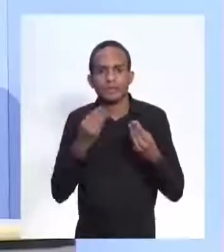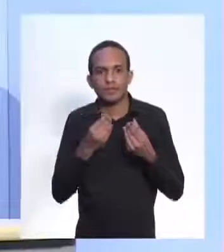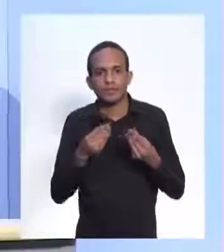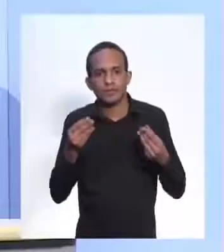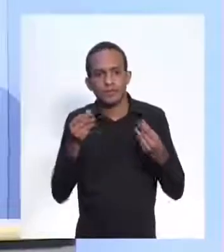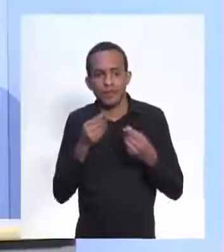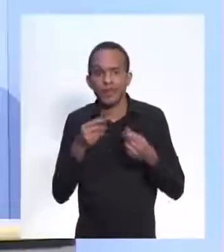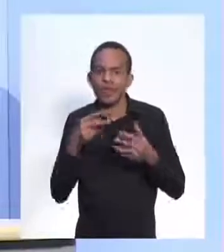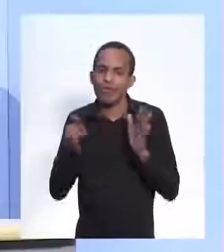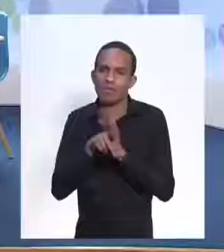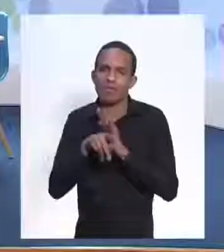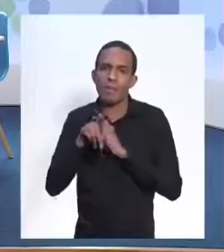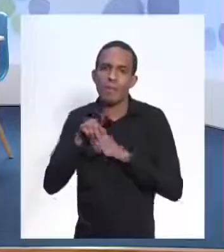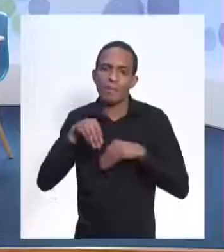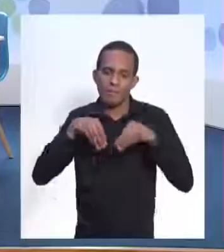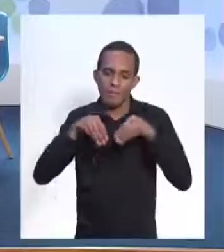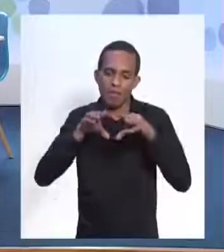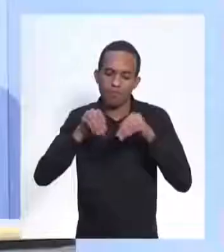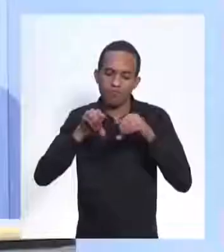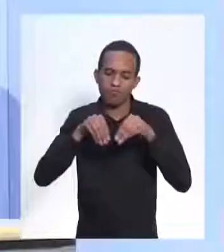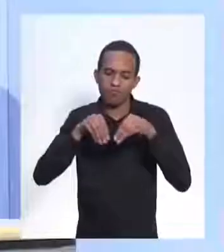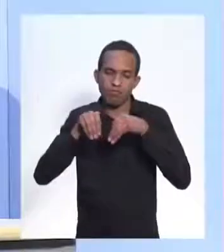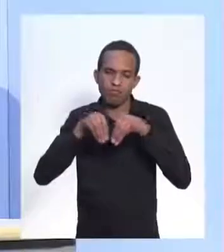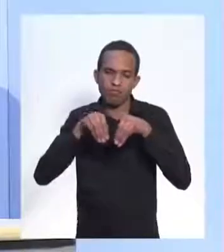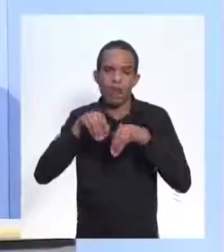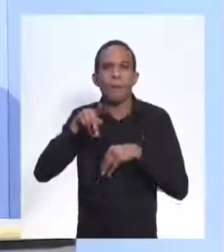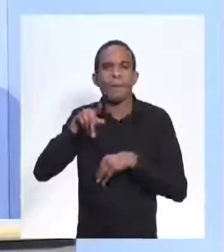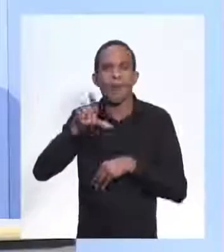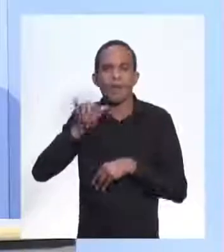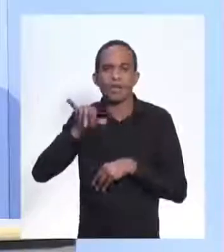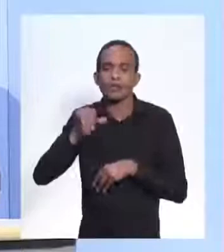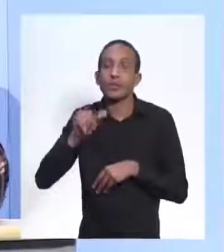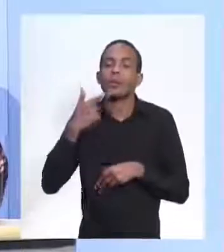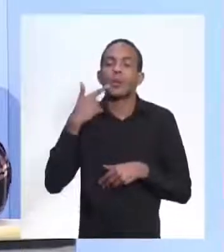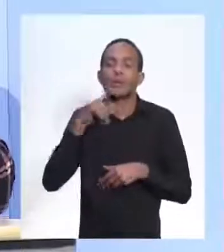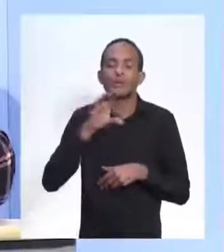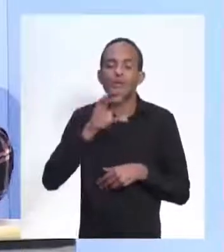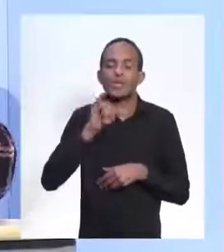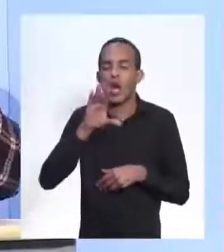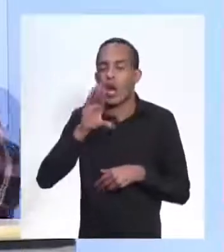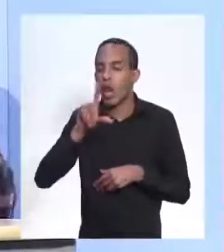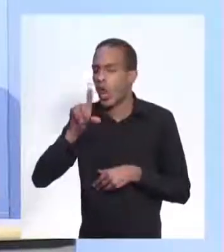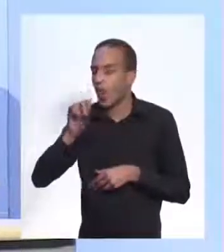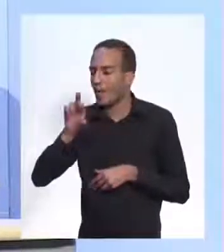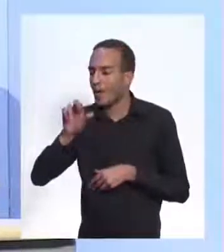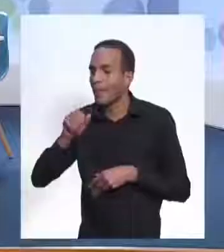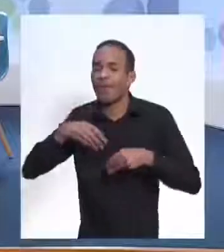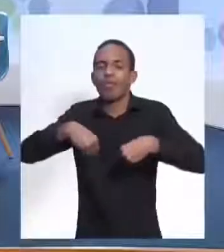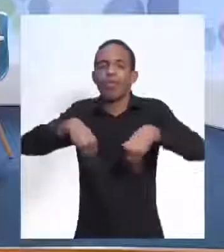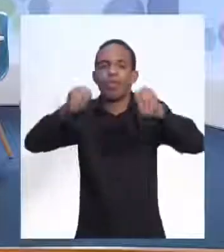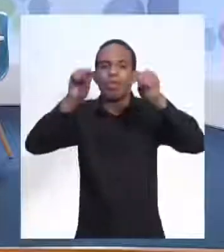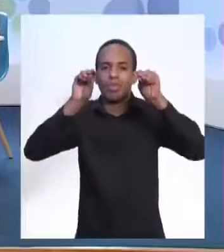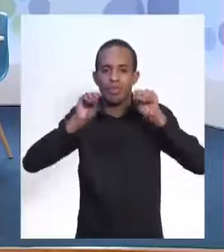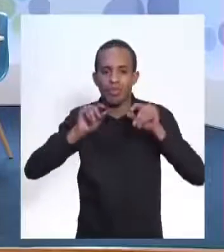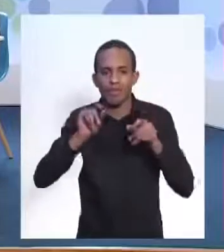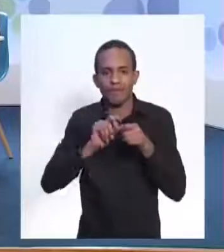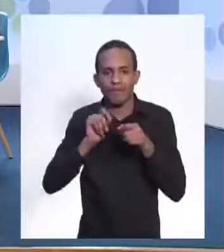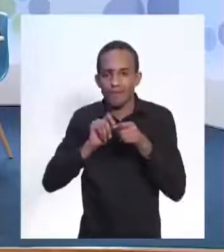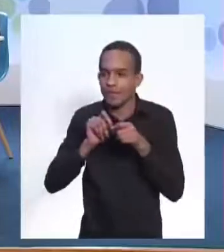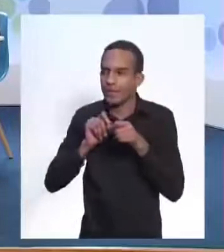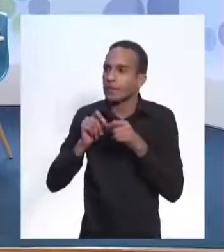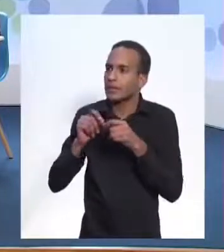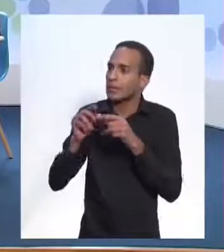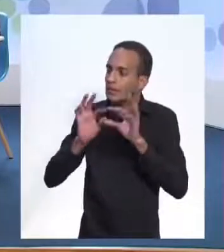superfície, né, plástica, tá? O ciclorama não. O ciclorama ele é feito em tecido, né? Geralmente, ele fica preso em gambiarras que